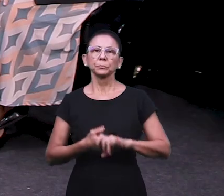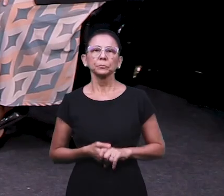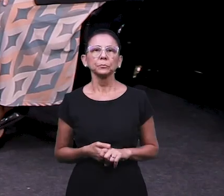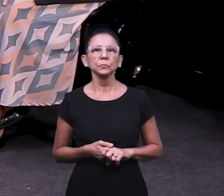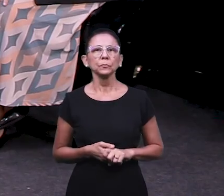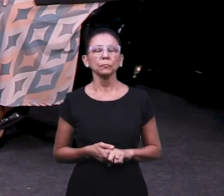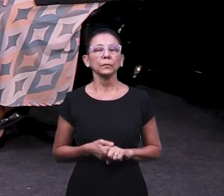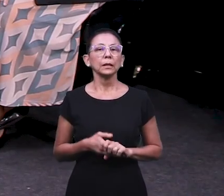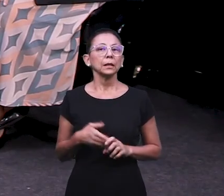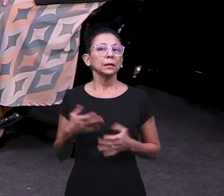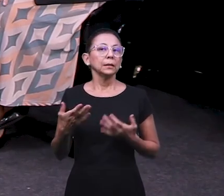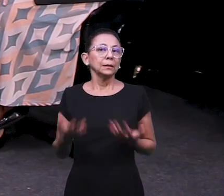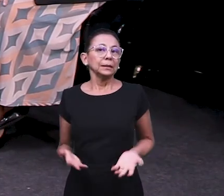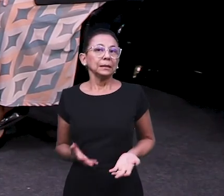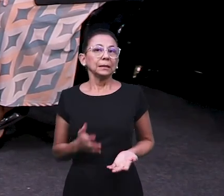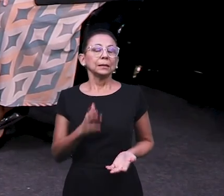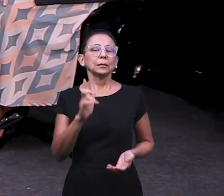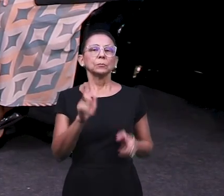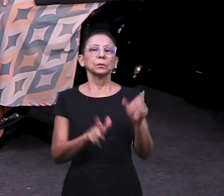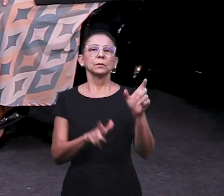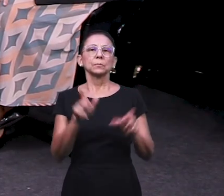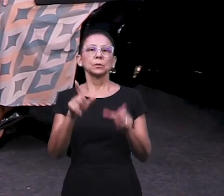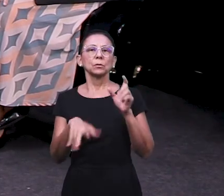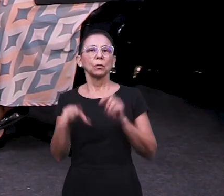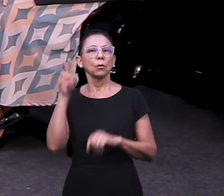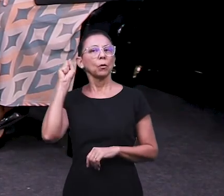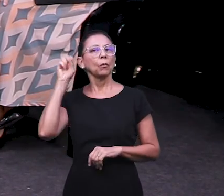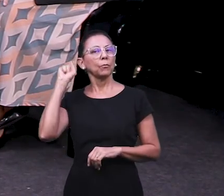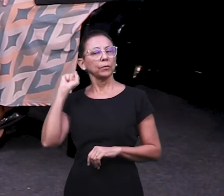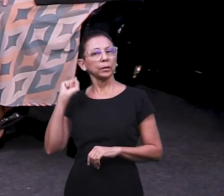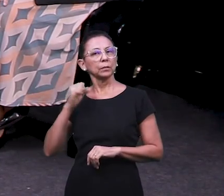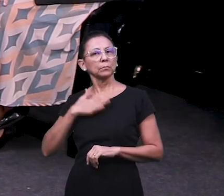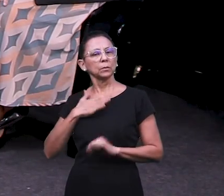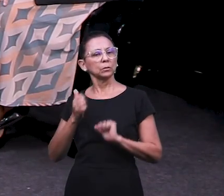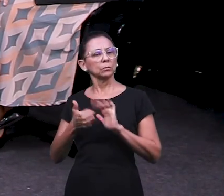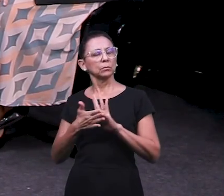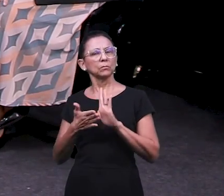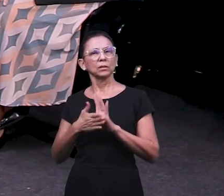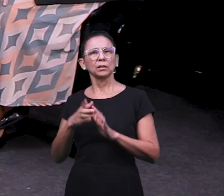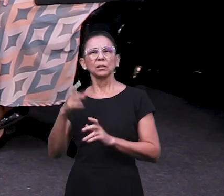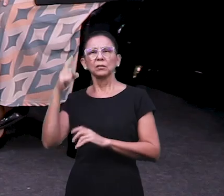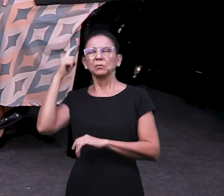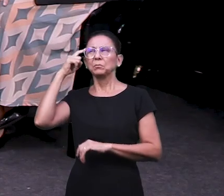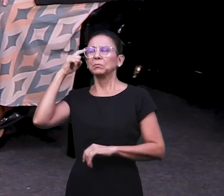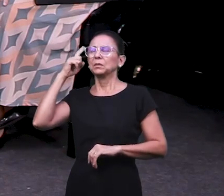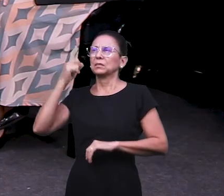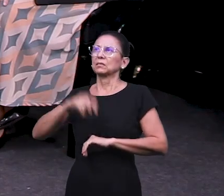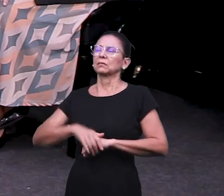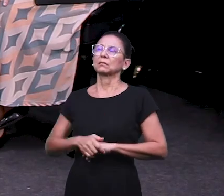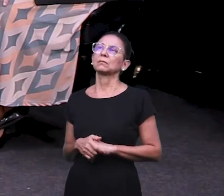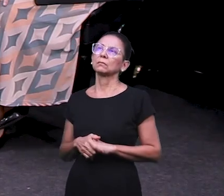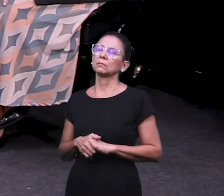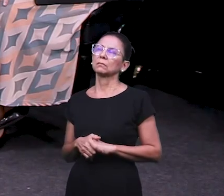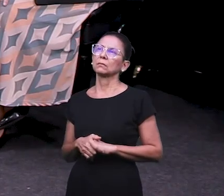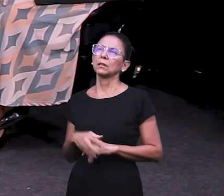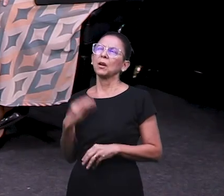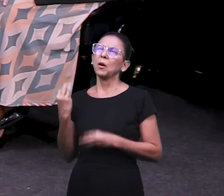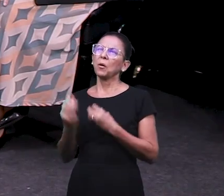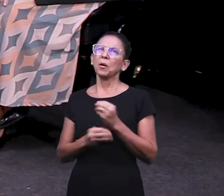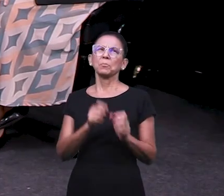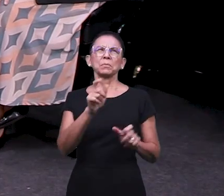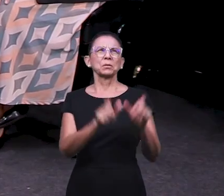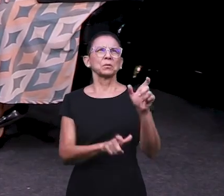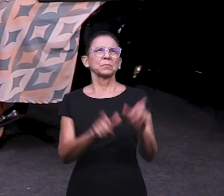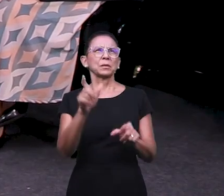muitas pessoas iriam escutar o meu louvor. E eu ficava pensando, mas gente, como que muitas pessoas